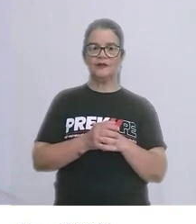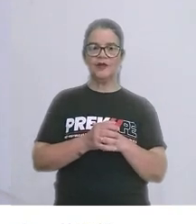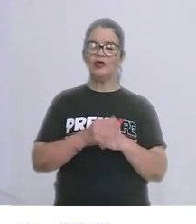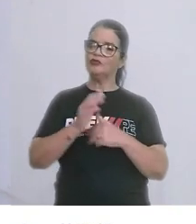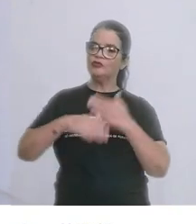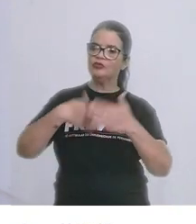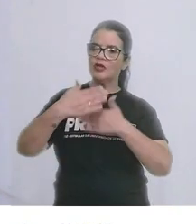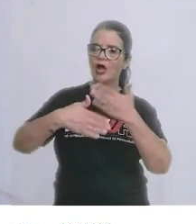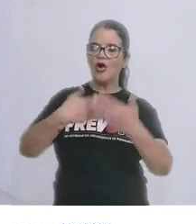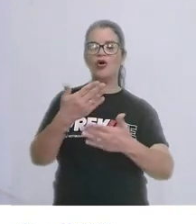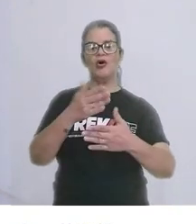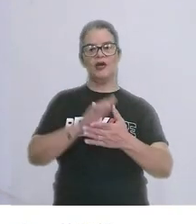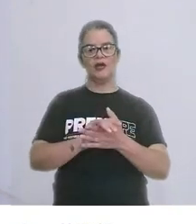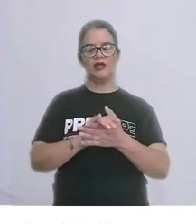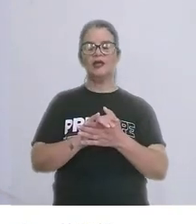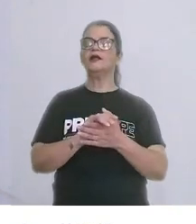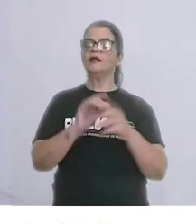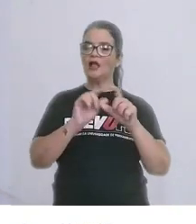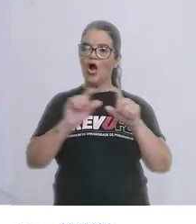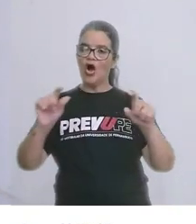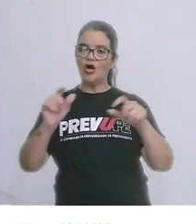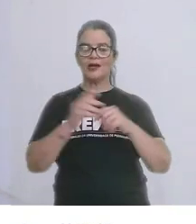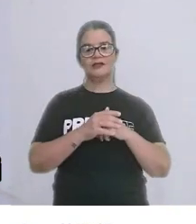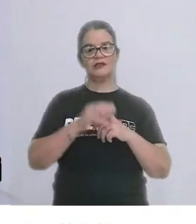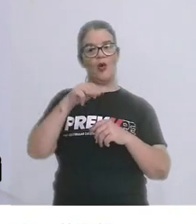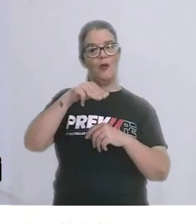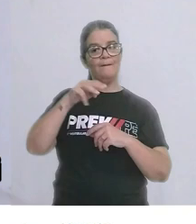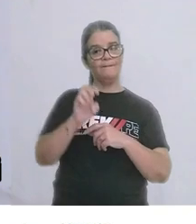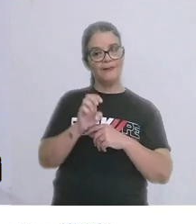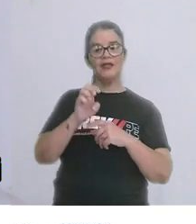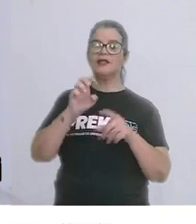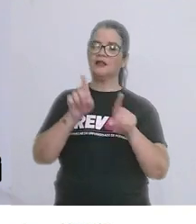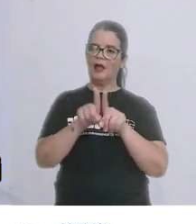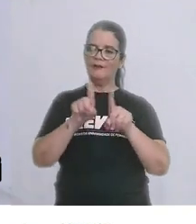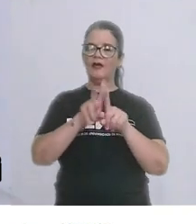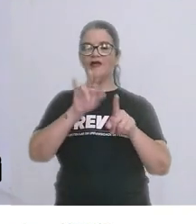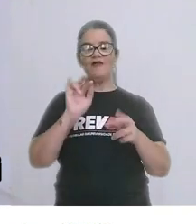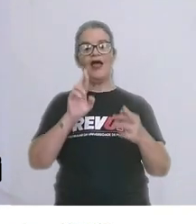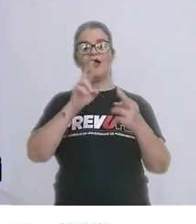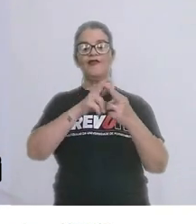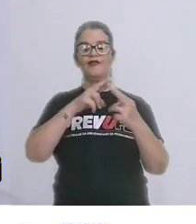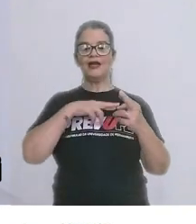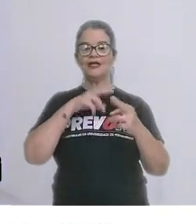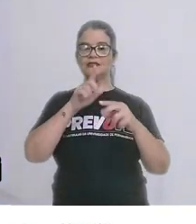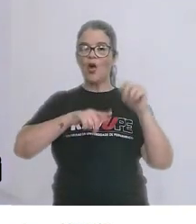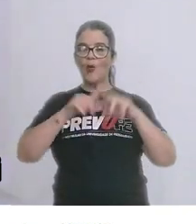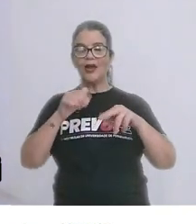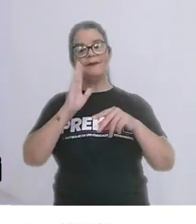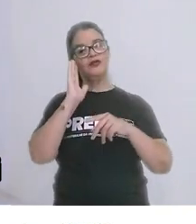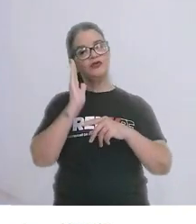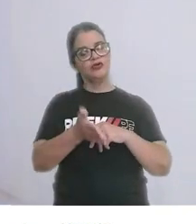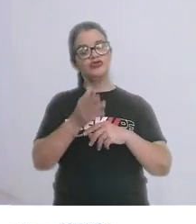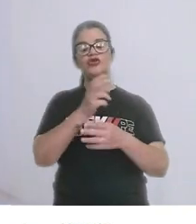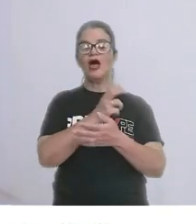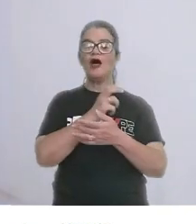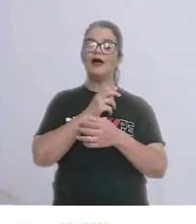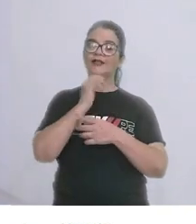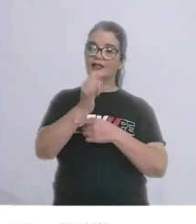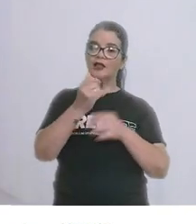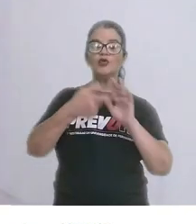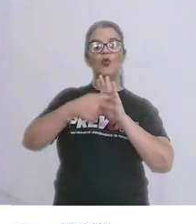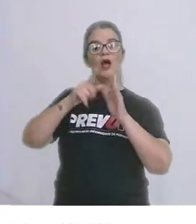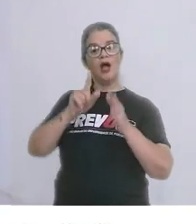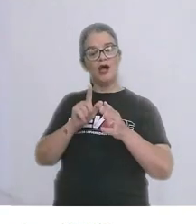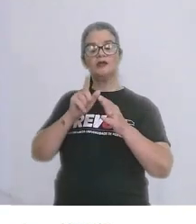no decorrer da oração. Esse me também vai fazer referência a um elemento que já foi dito